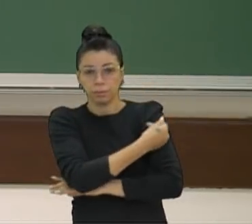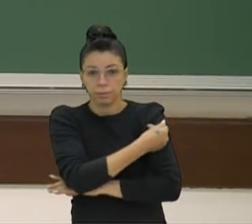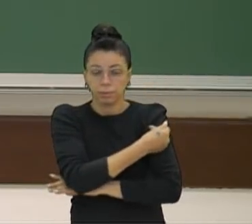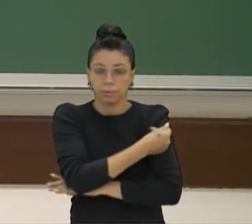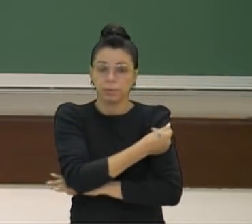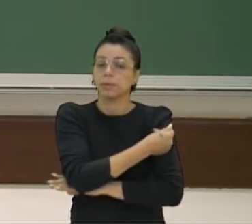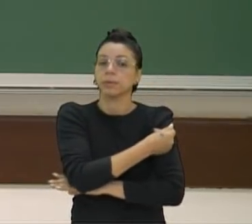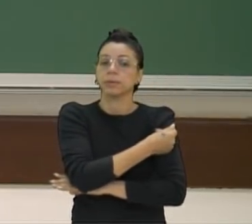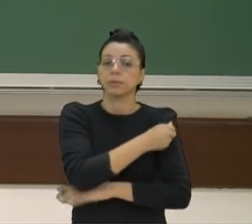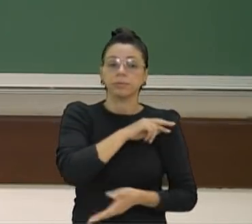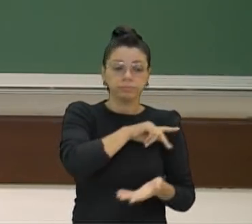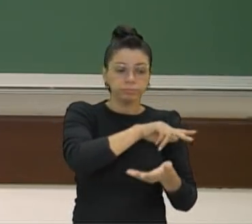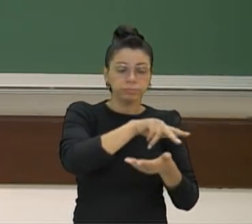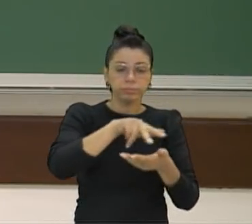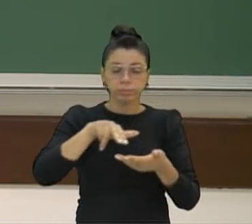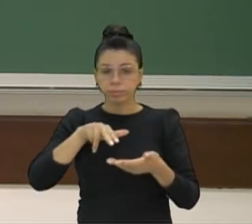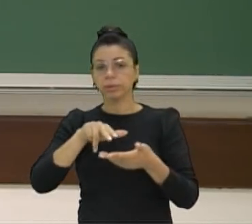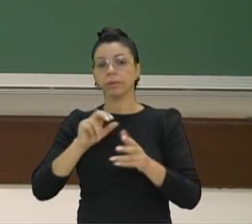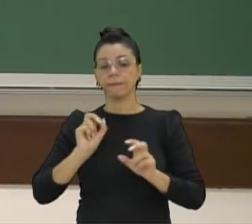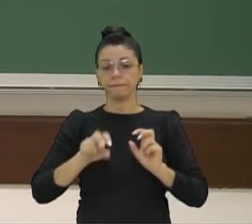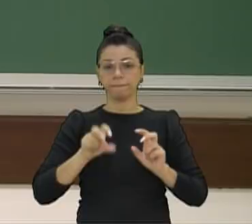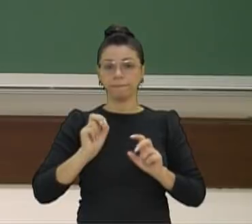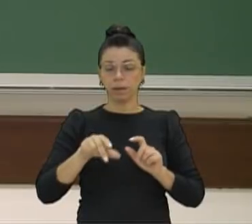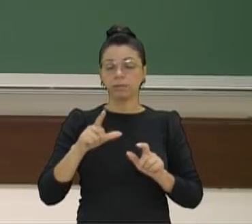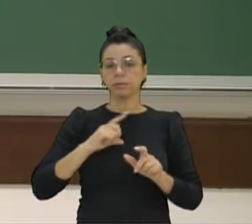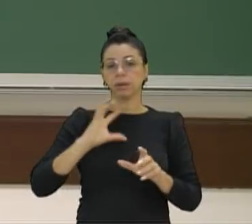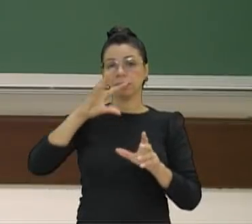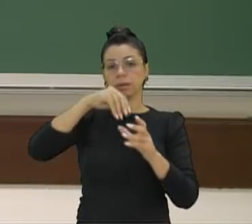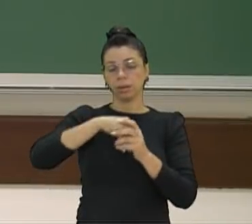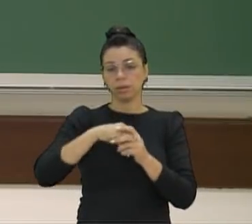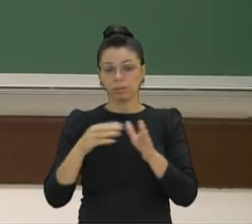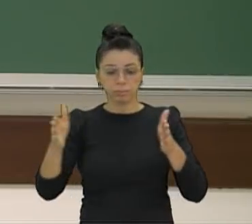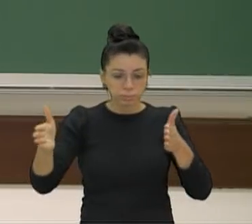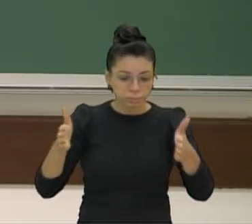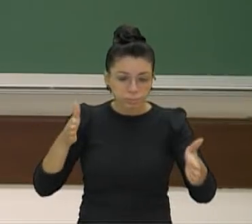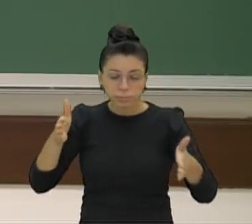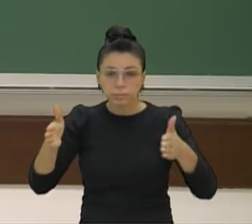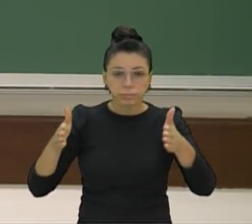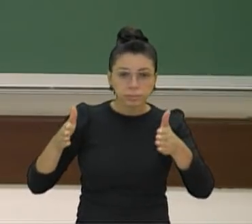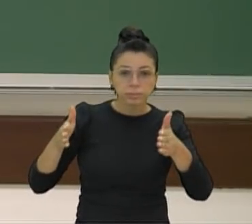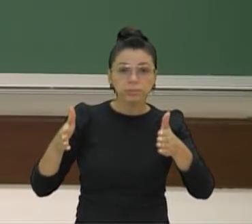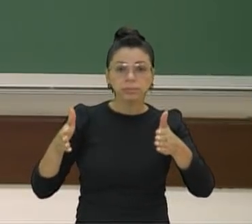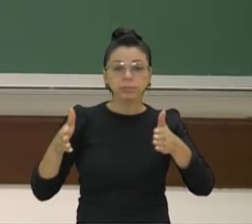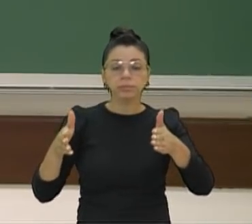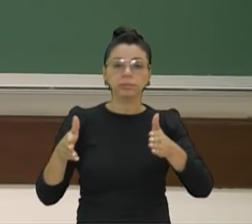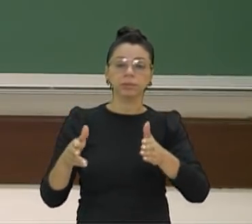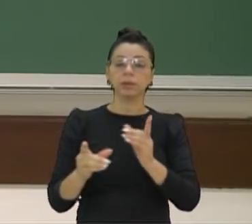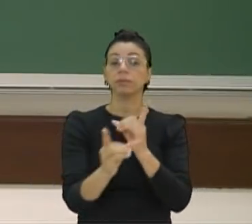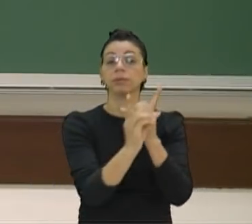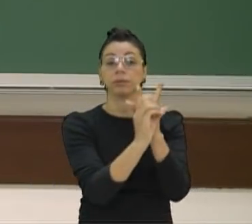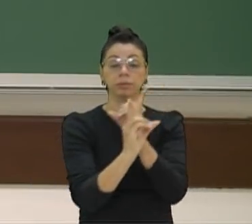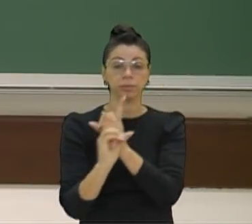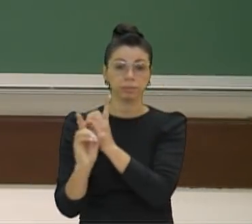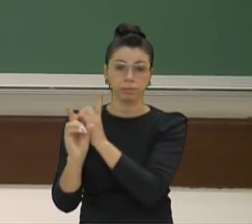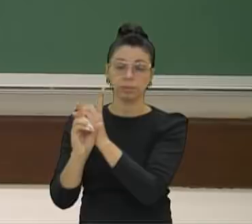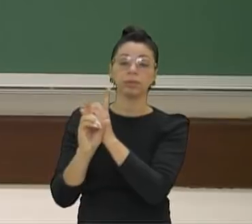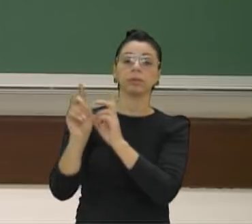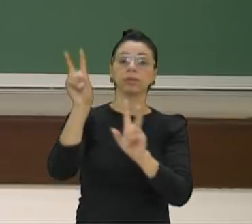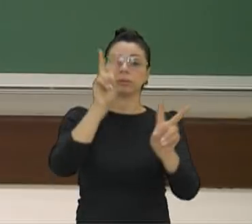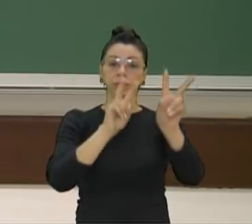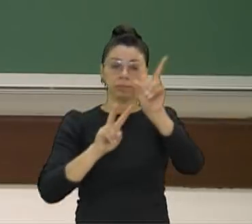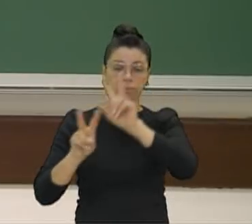a maioria dos vírus que estão, né, naqueles períodos em suspensão aí, que foram encontrados, né, no